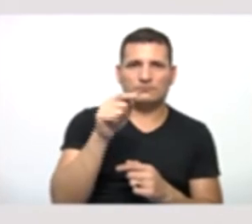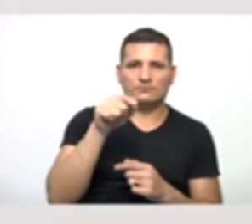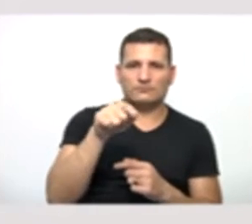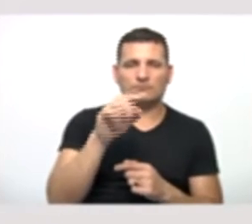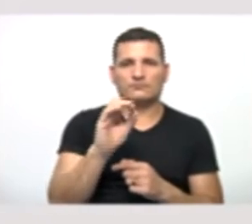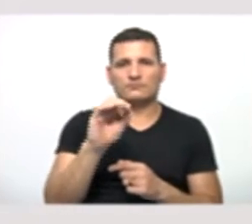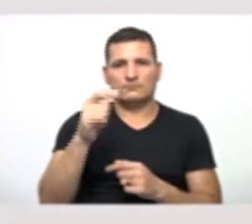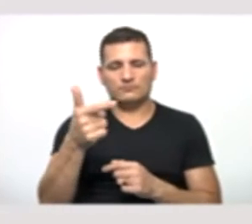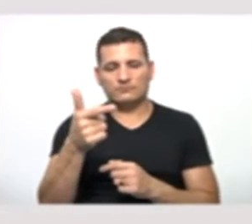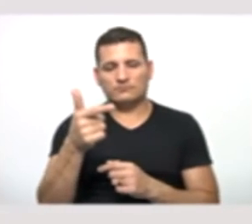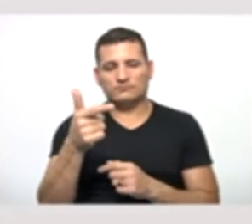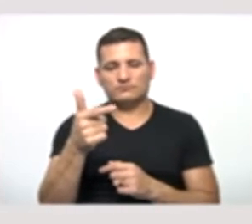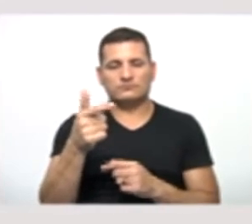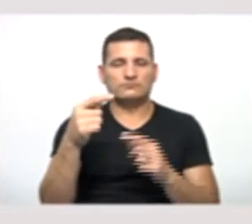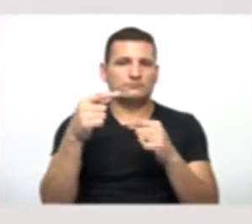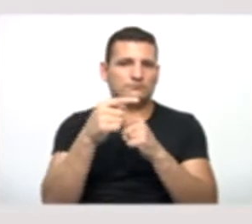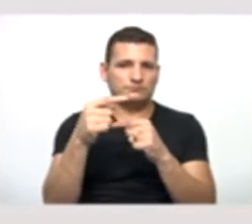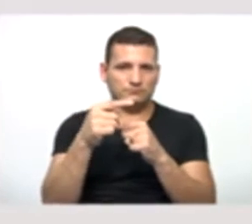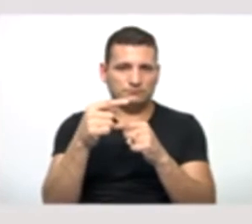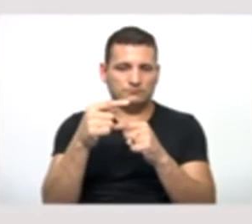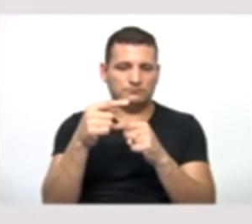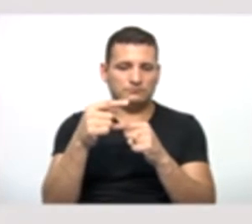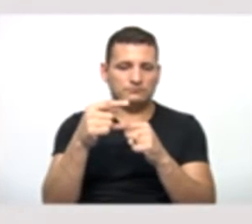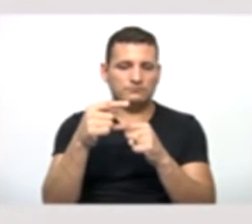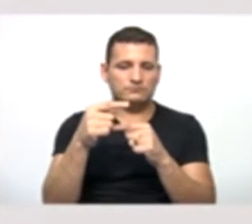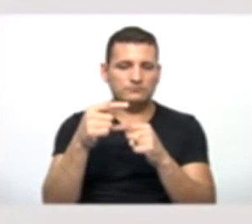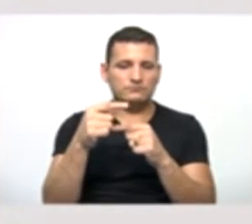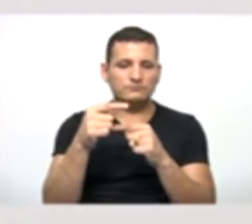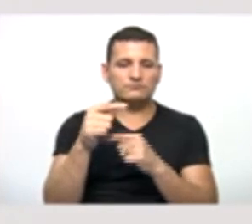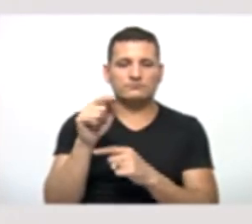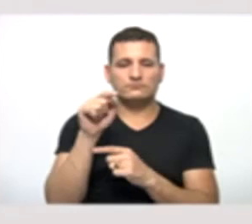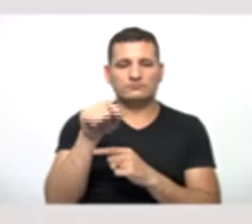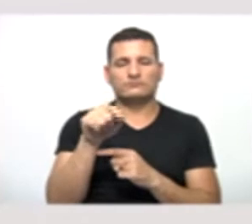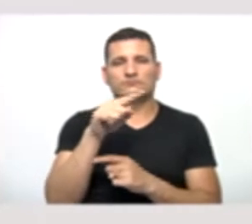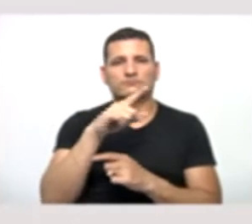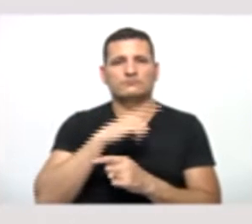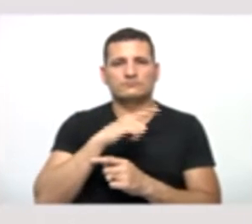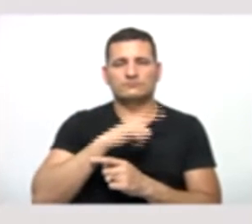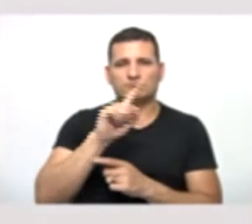1,02, sinal de igual. Lá na tecla aparece